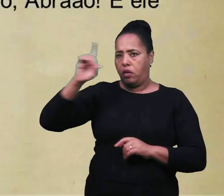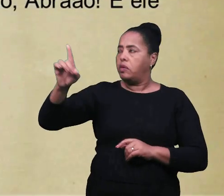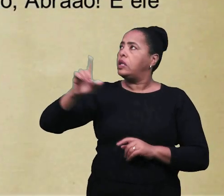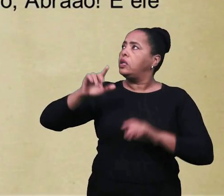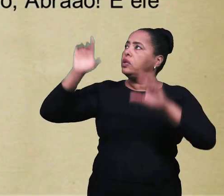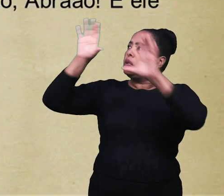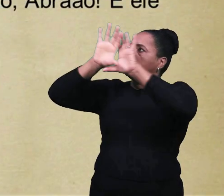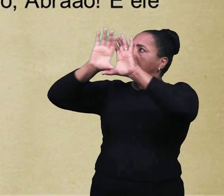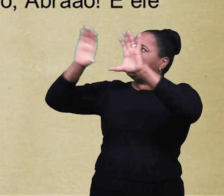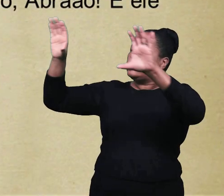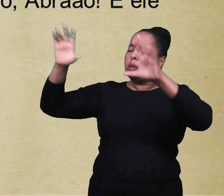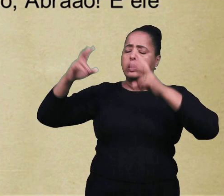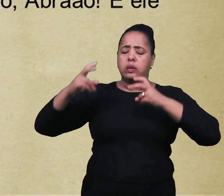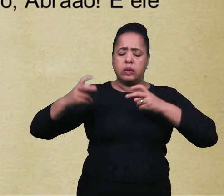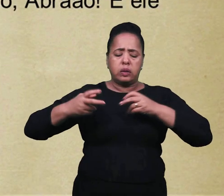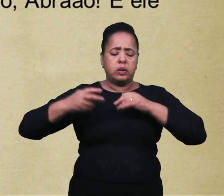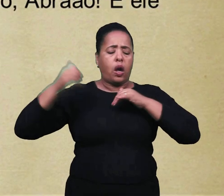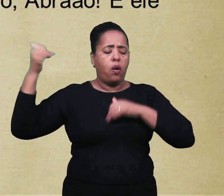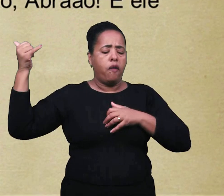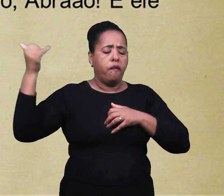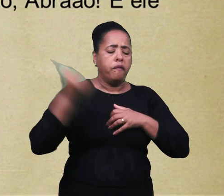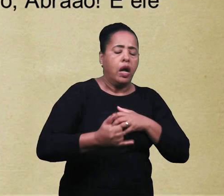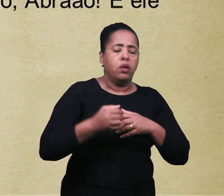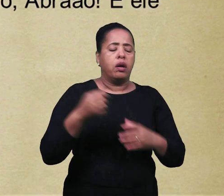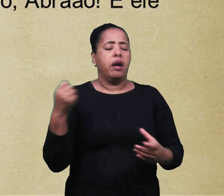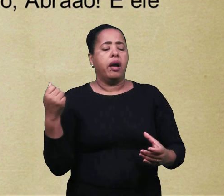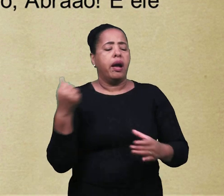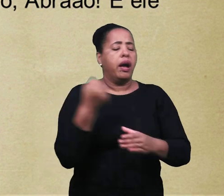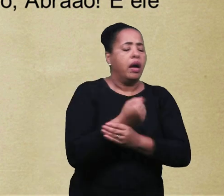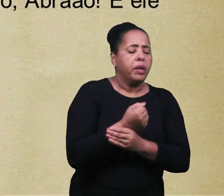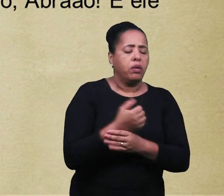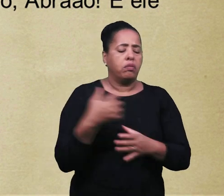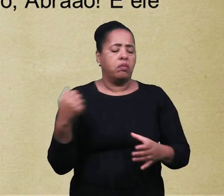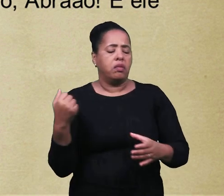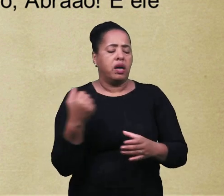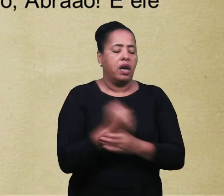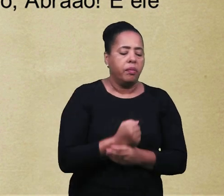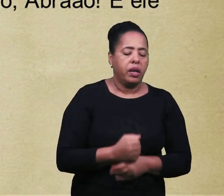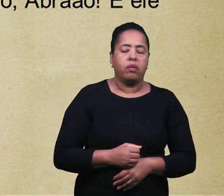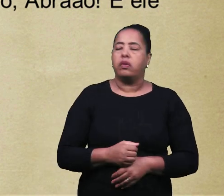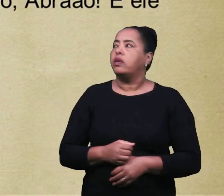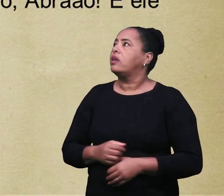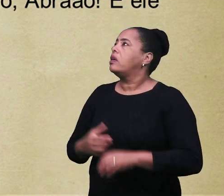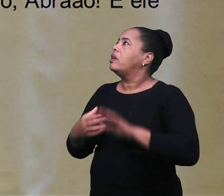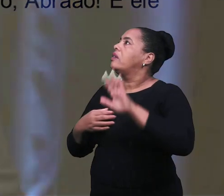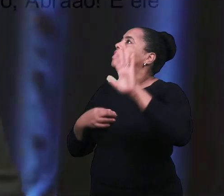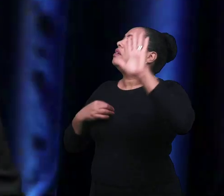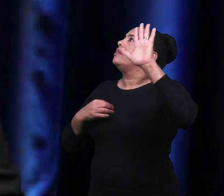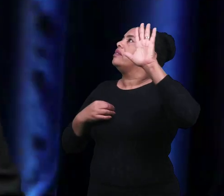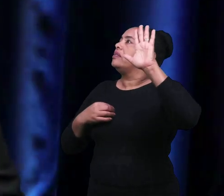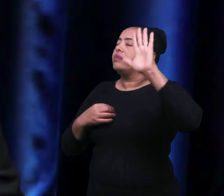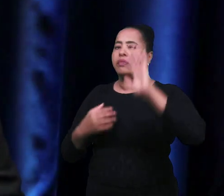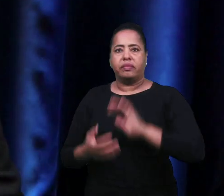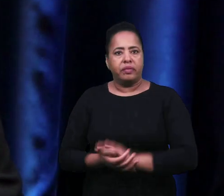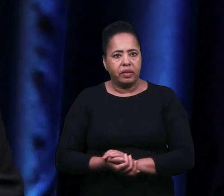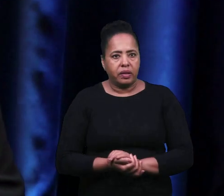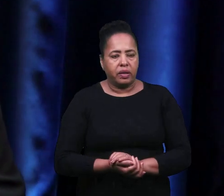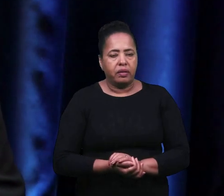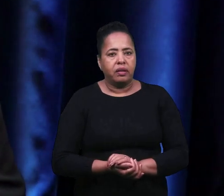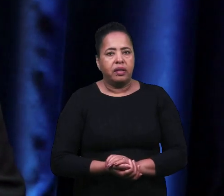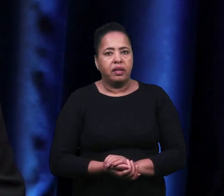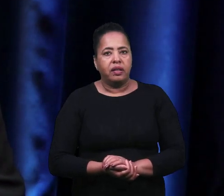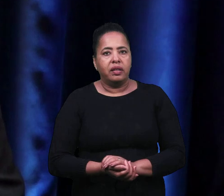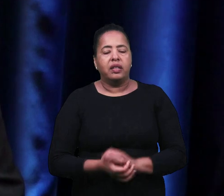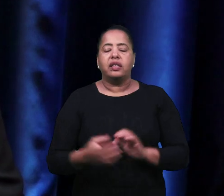céu e disse, Abraão, Abraão. E ele disse, eis-me aqui. Aqui agora a terceira pessoa